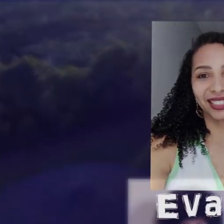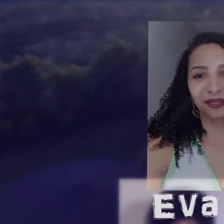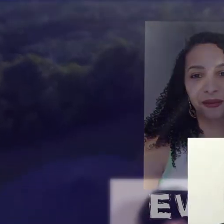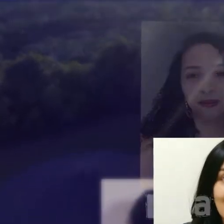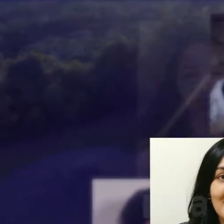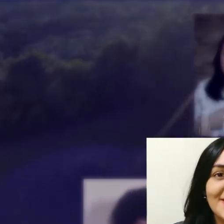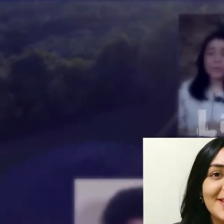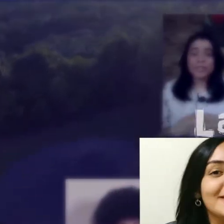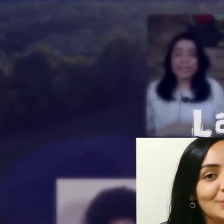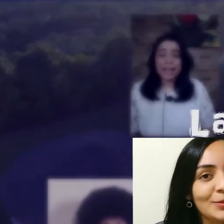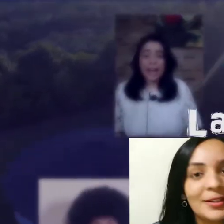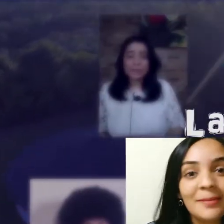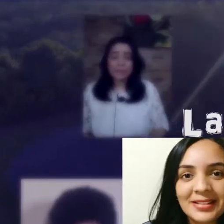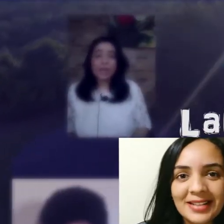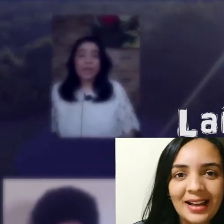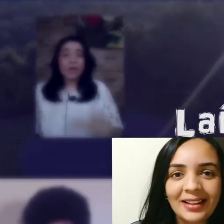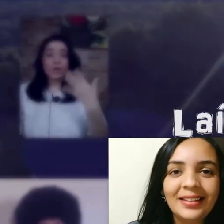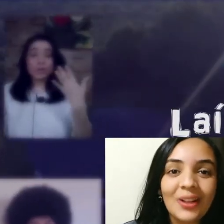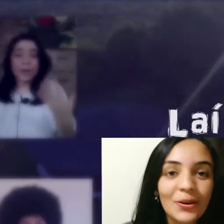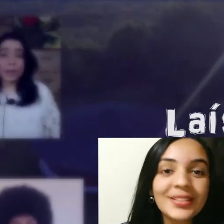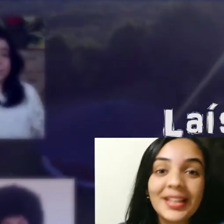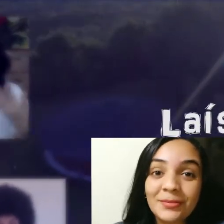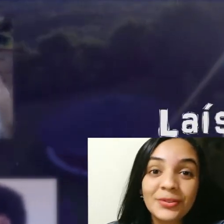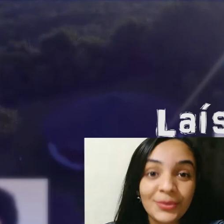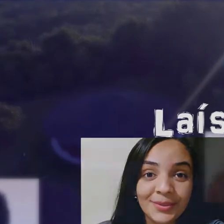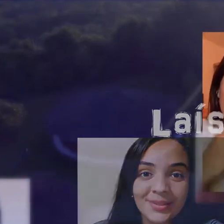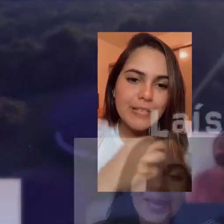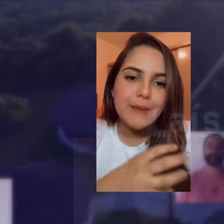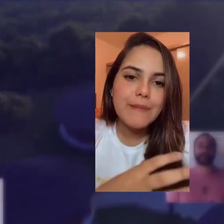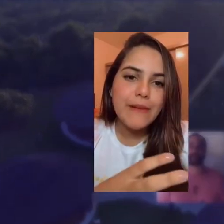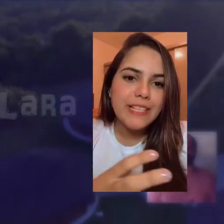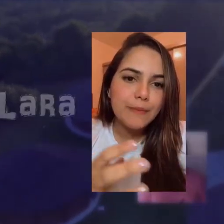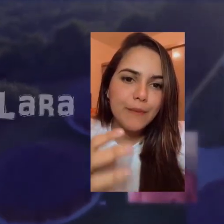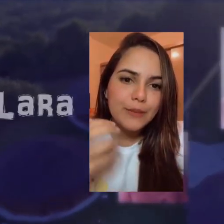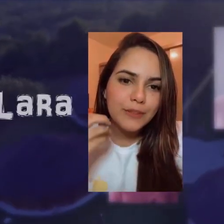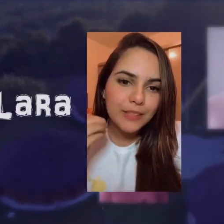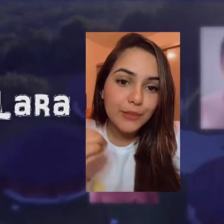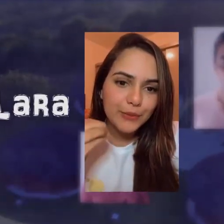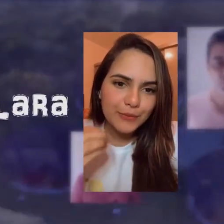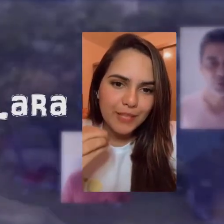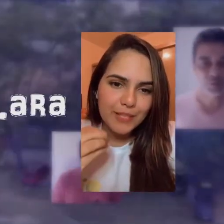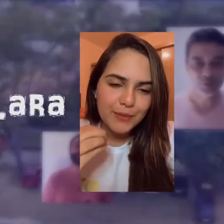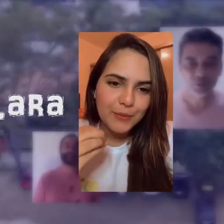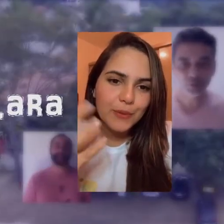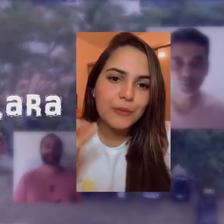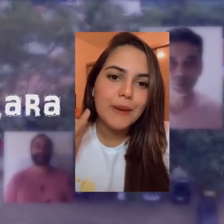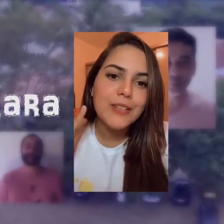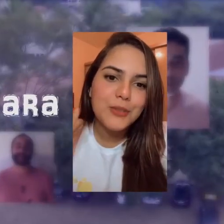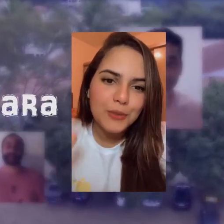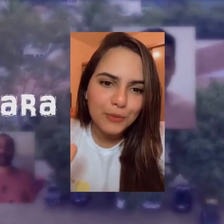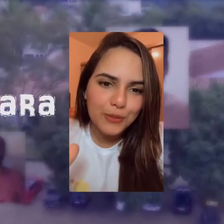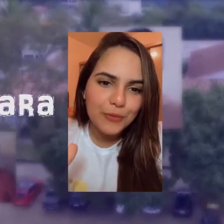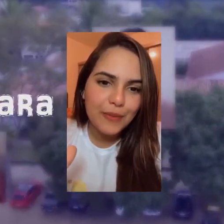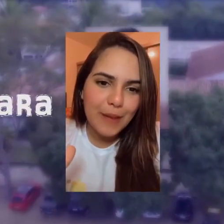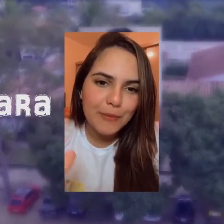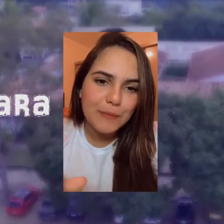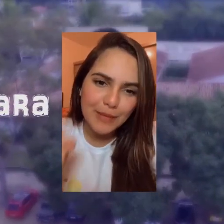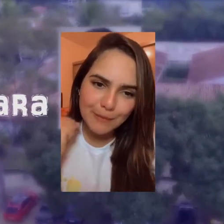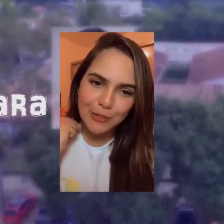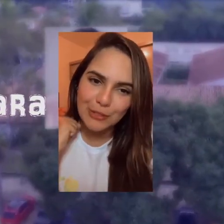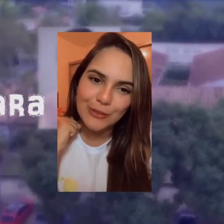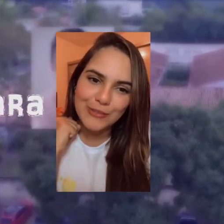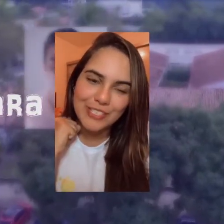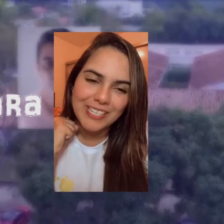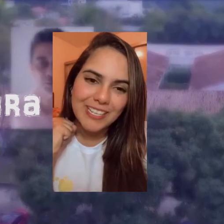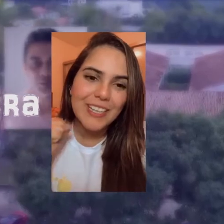sul da Bahia. Em breve, isso tudo vai passar e logo estaremos juntos. E mesmo em meio a esse momento tão difícil, quanto mais juntos estivermos,